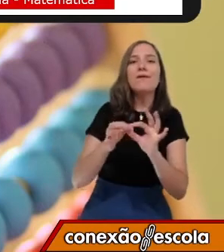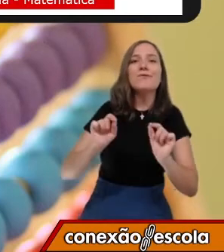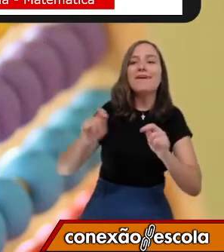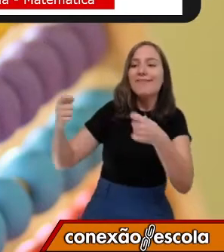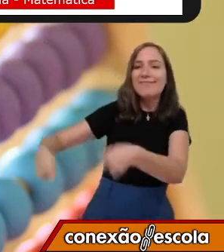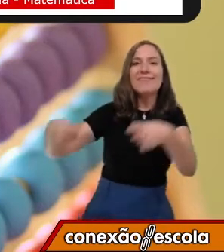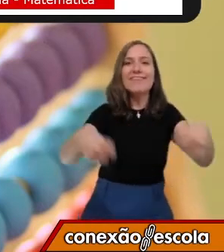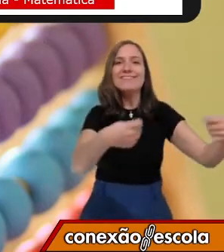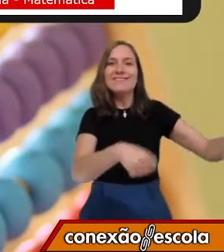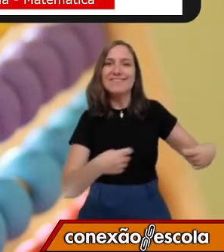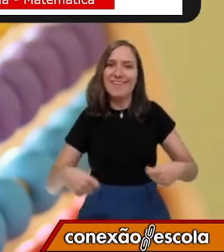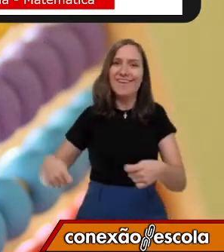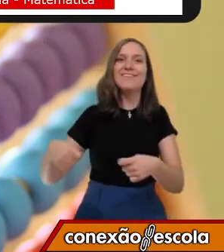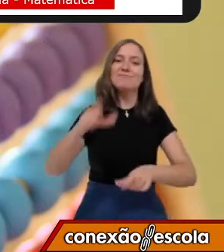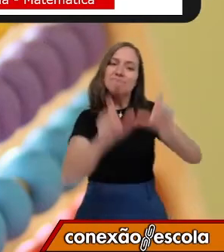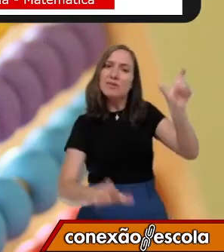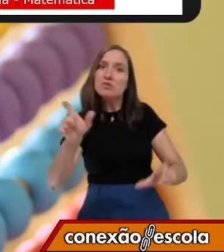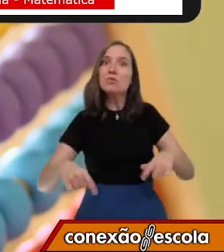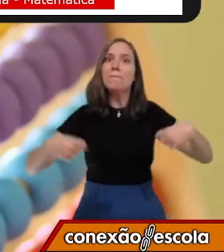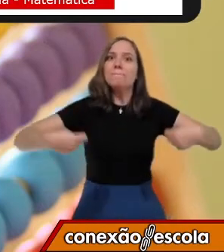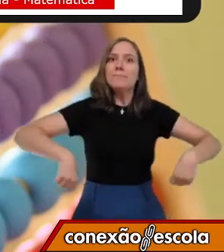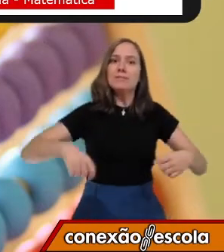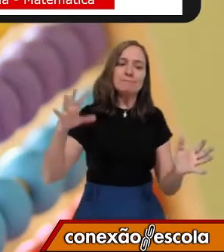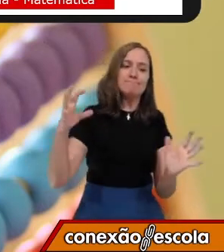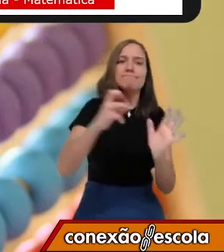necessidades que o homem teve de registrar as suas